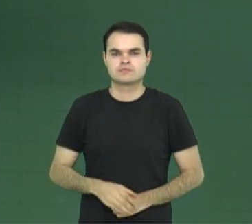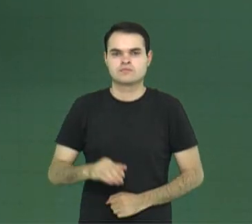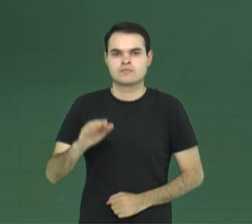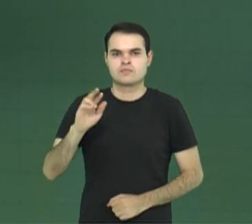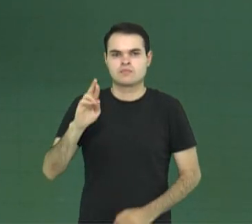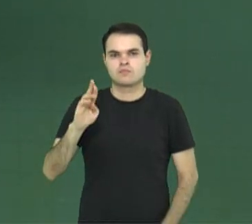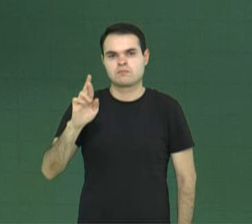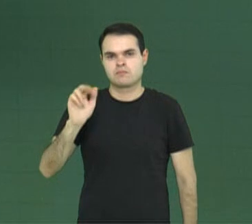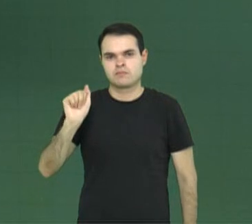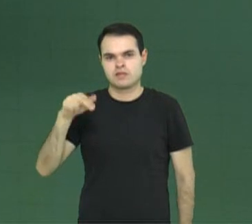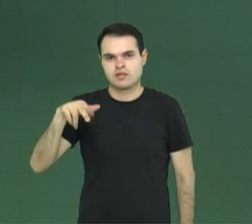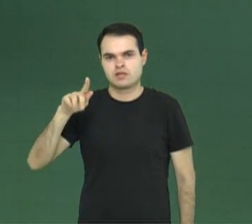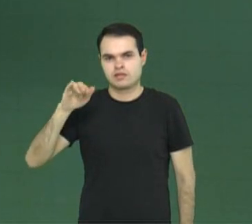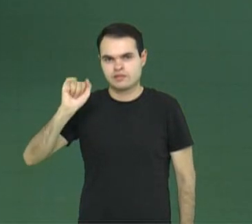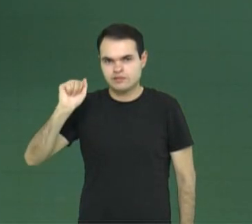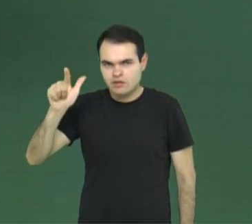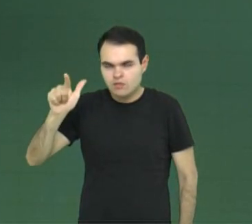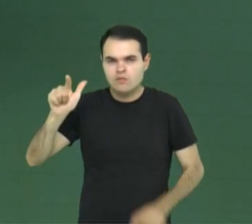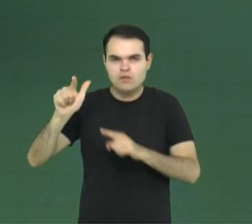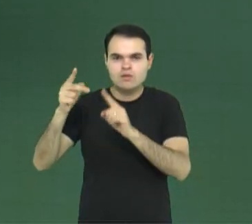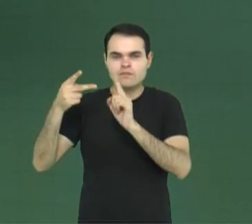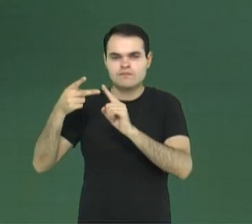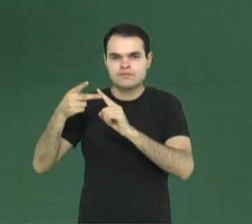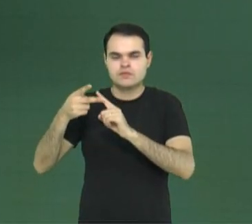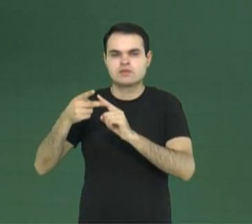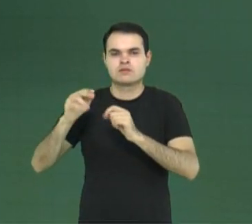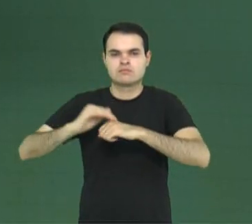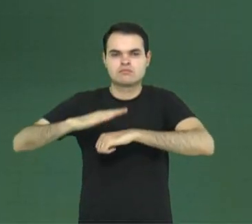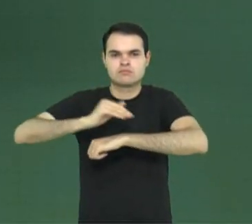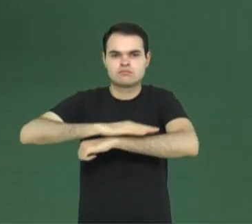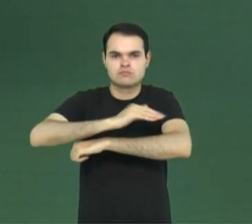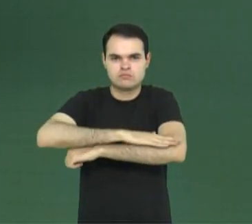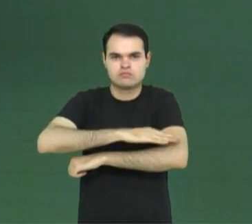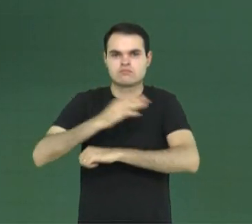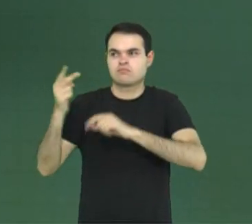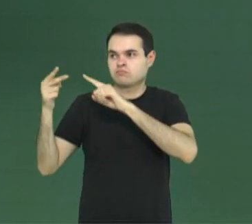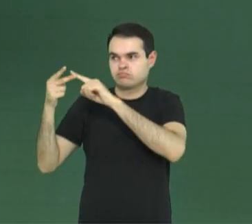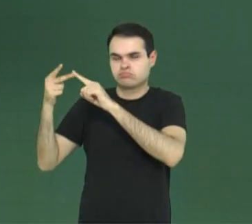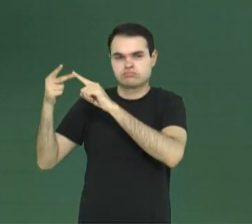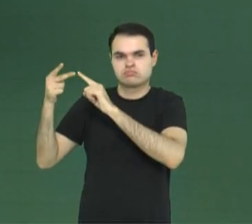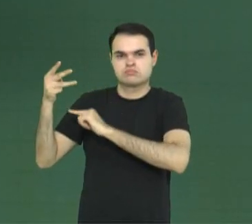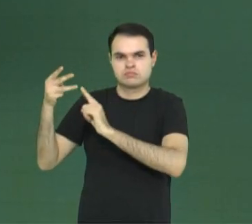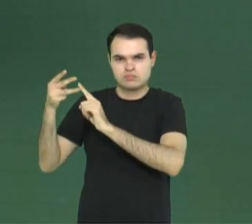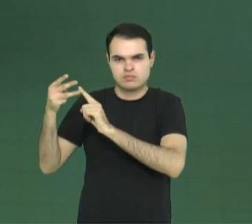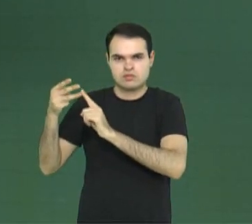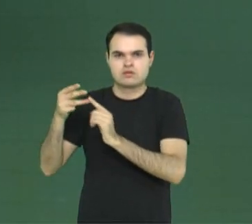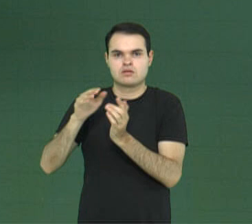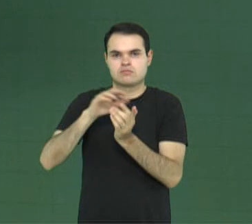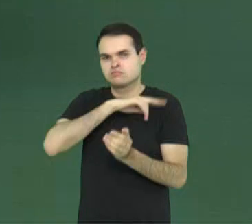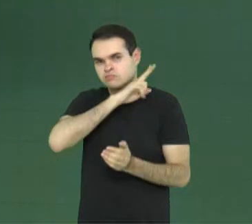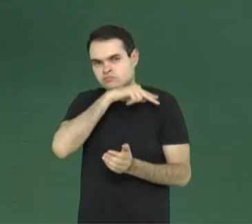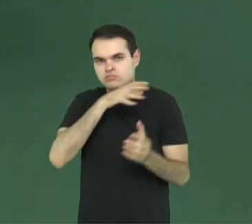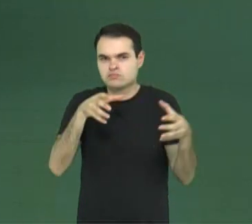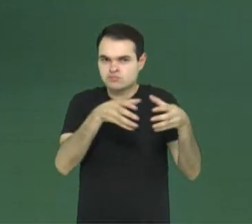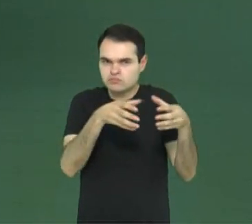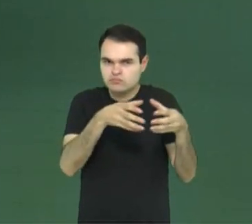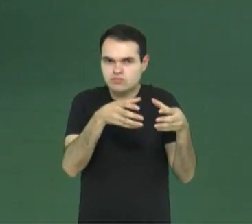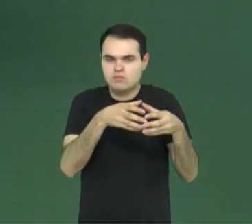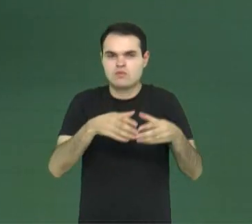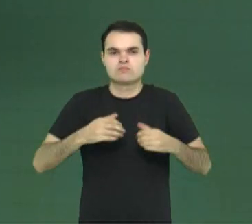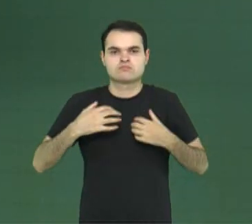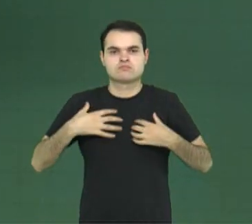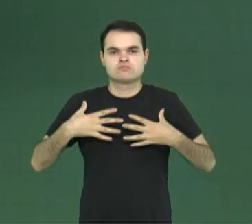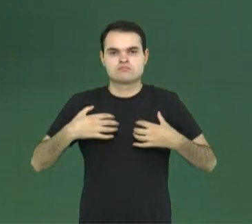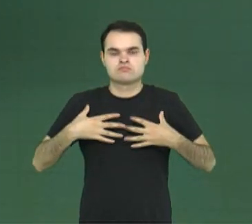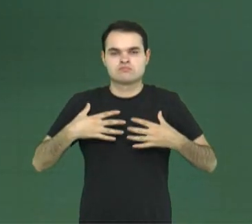respiração branquial. Anfíbios, respiração branquial, cutânea e pulmonar. Répteis, respiração pulmonar. Lembrando,